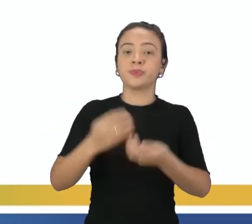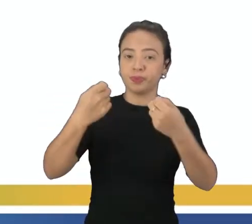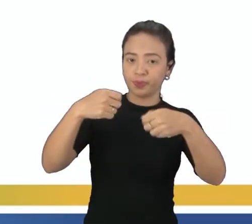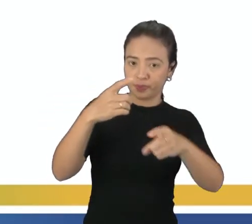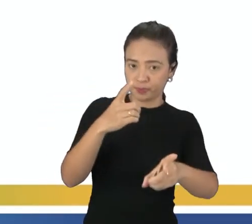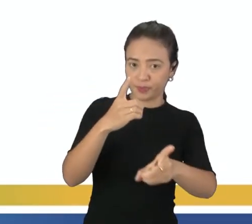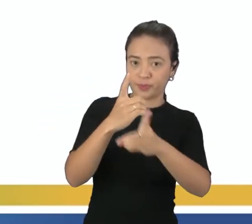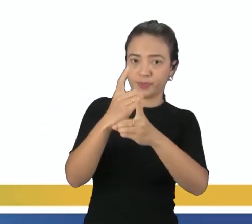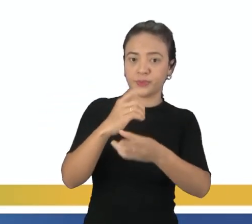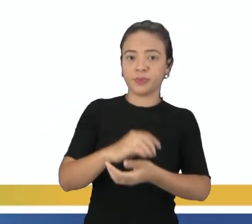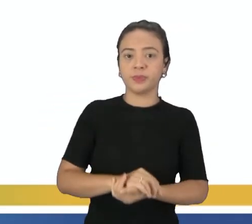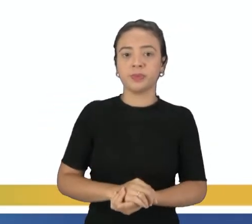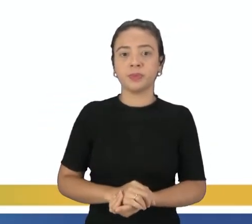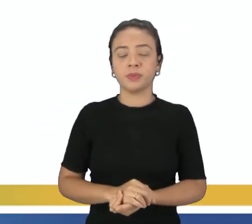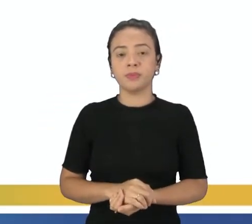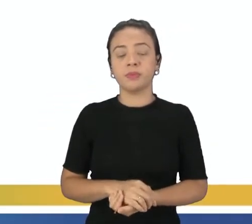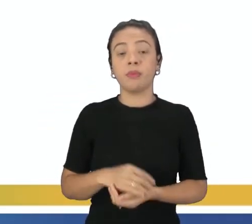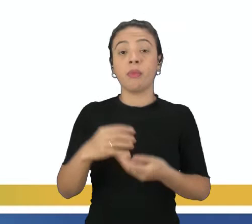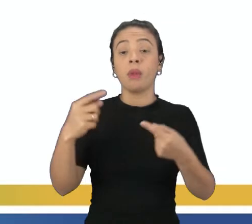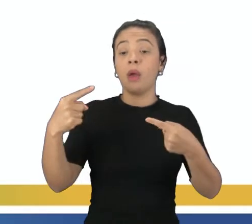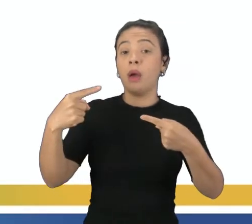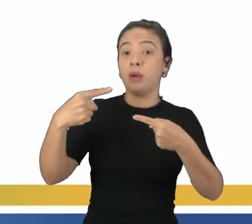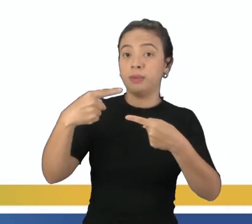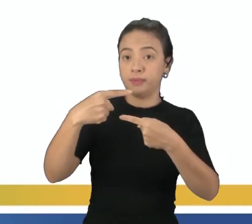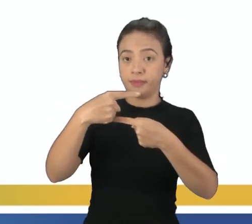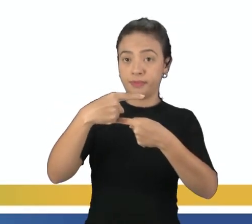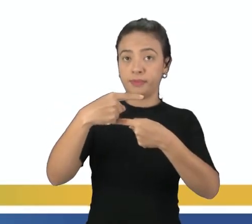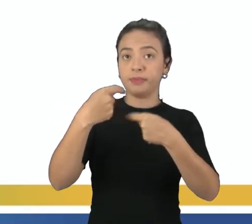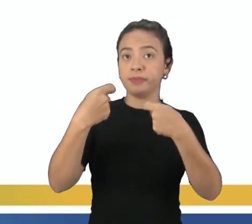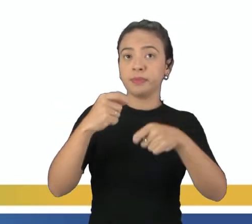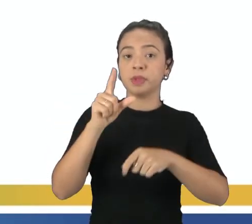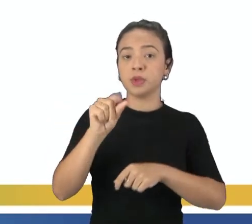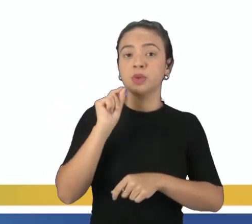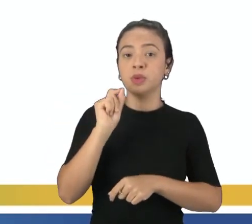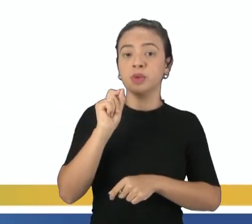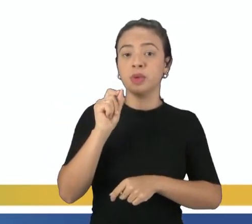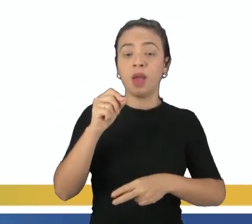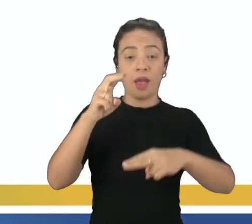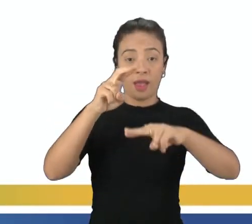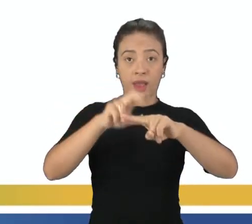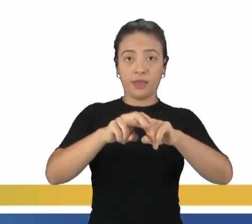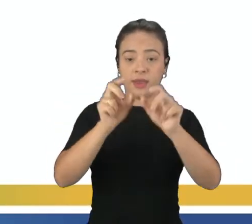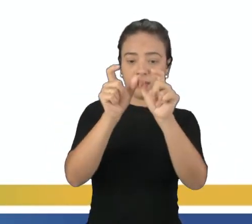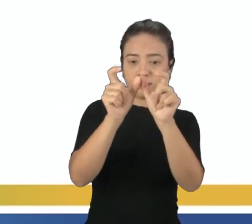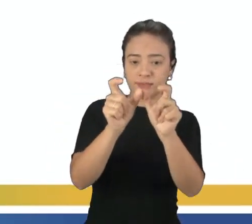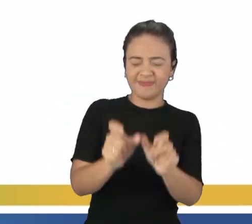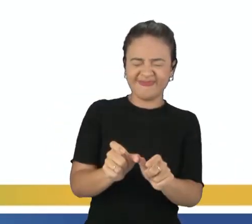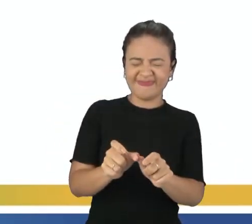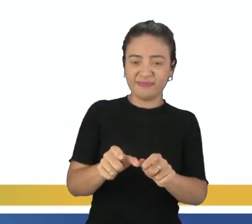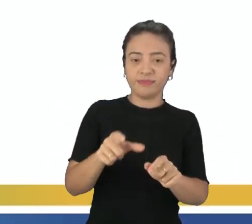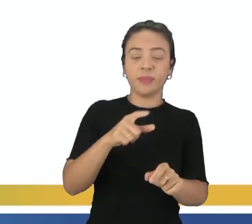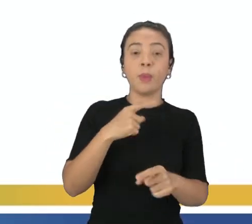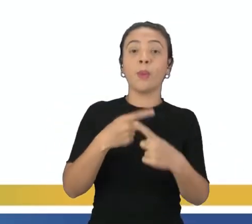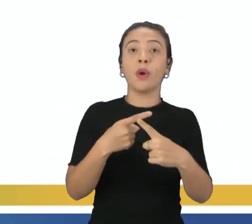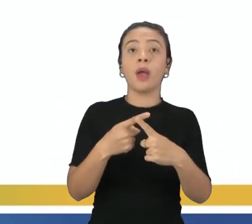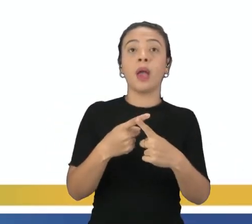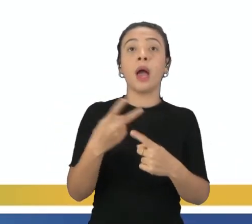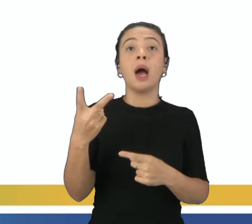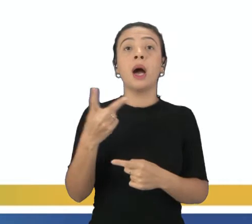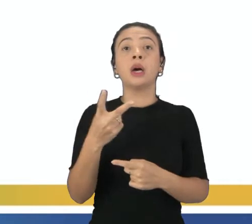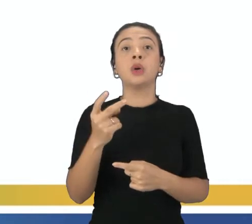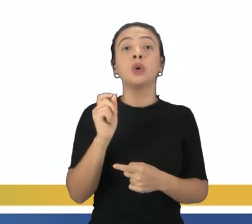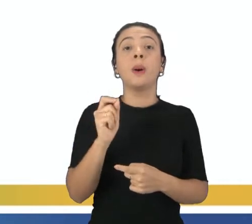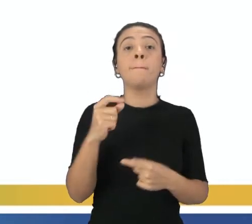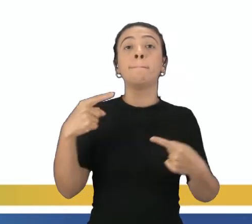Bom, em relação às retas paralelas, eu poderia pegar as pernas da cadeira, né? Elas são paralelas entre si. Então,